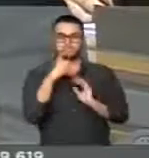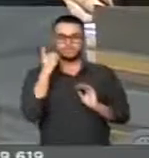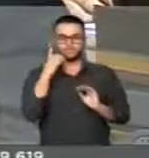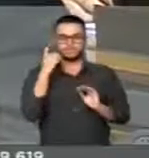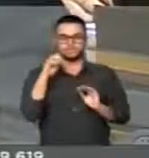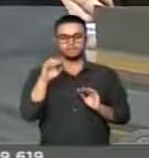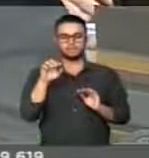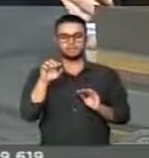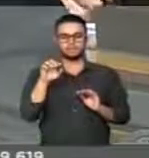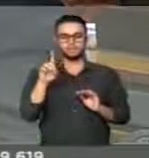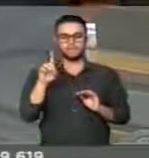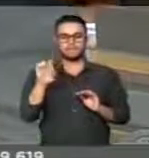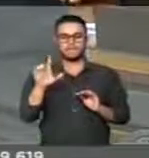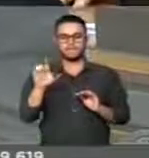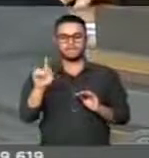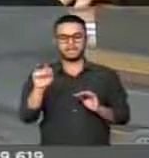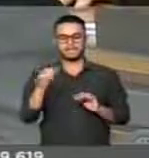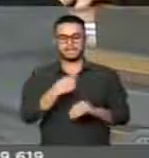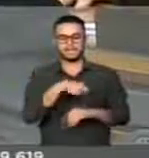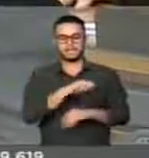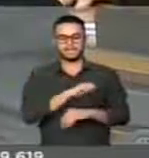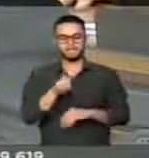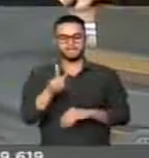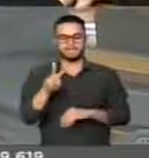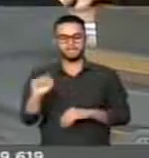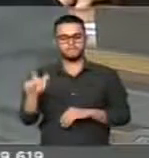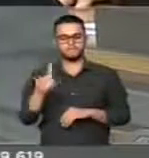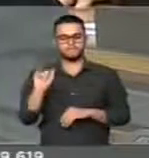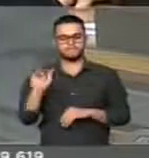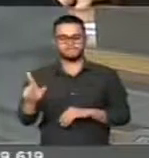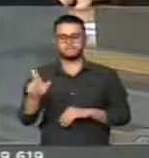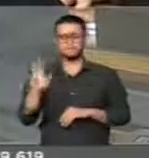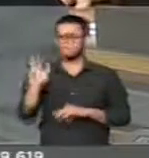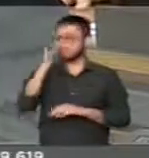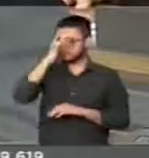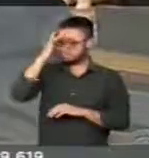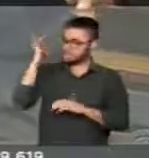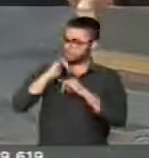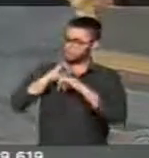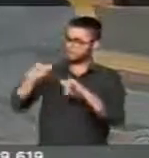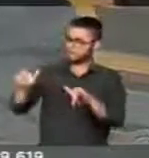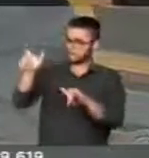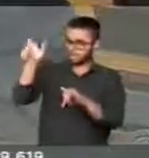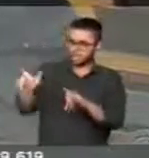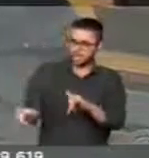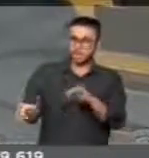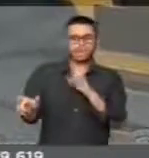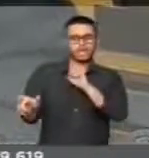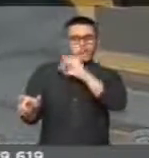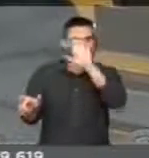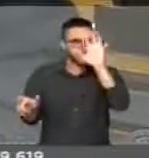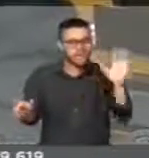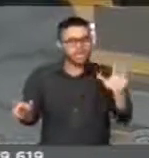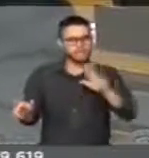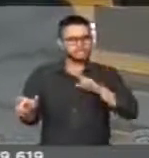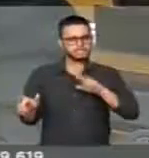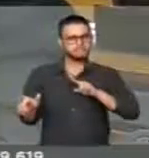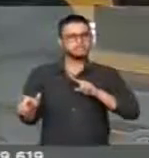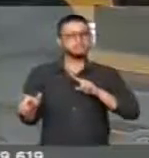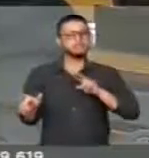Delegado Valdir, estou dizendo para Vossa Excelência, claro e textualmente, as coisas são bem